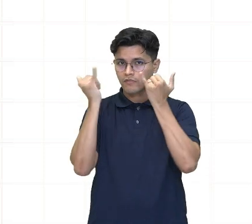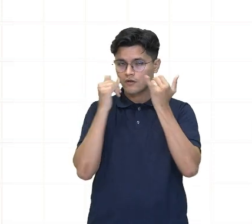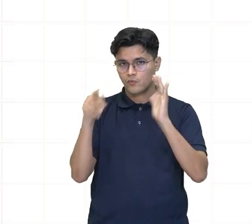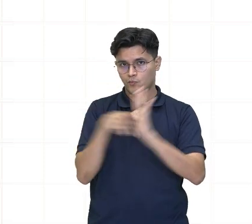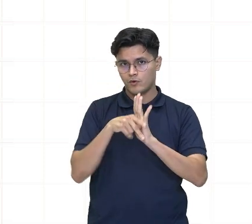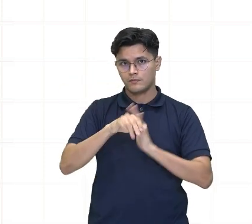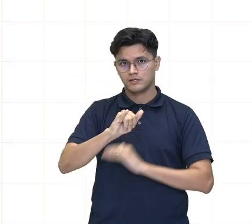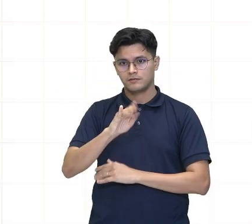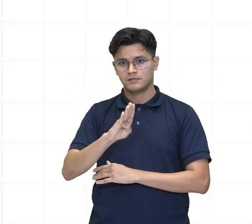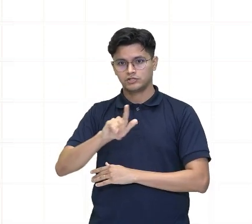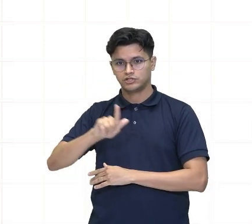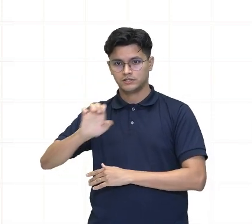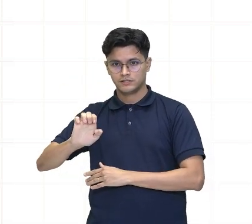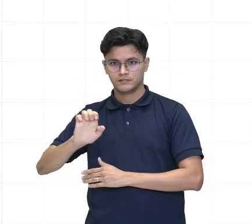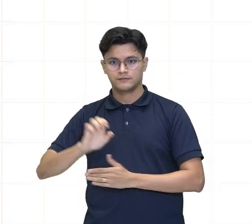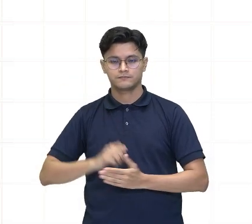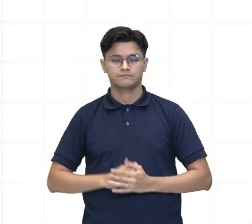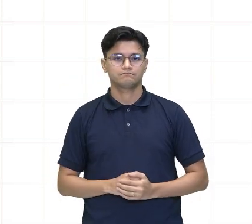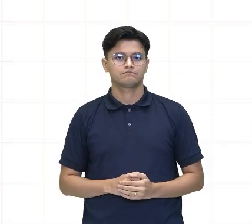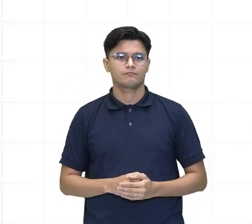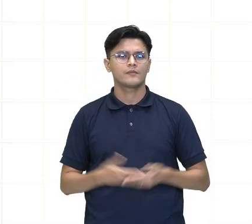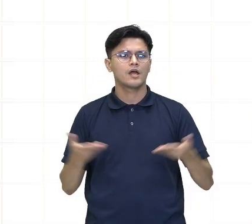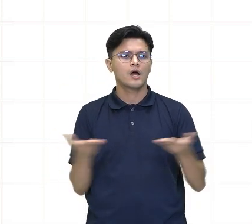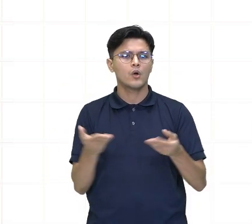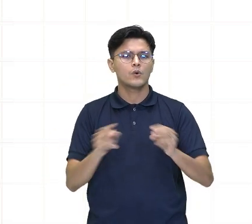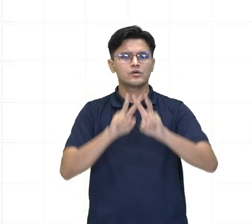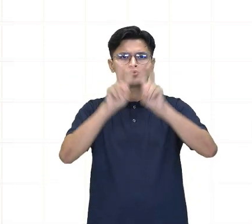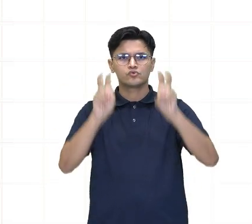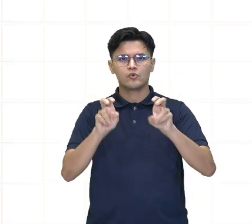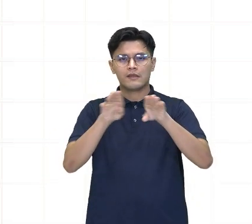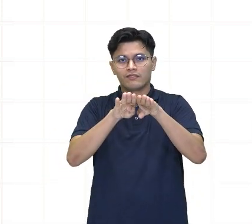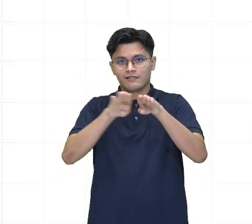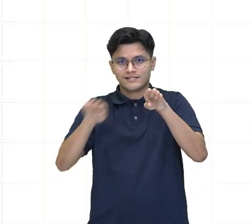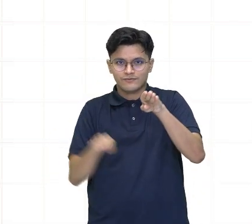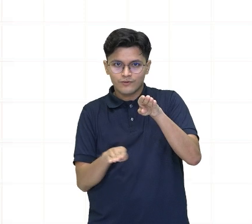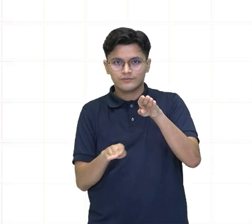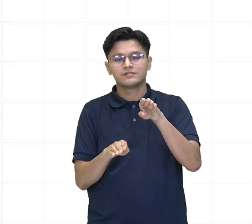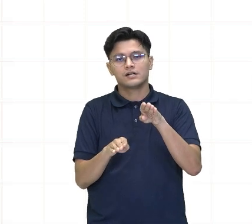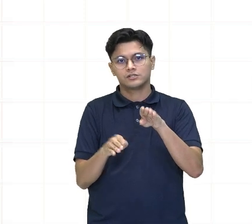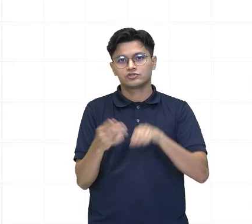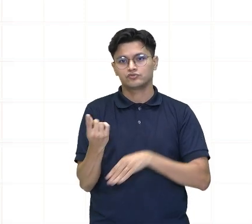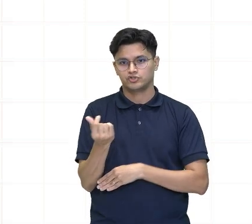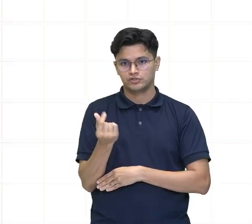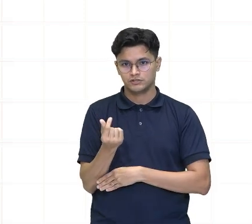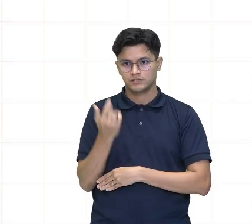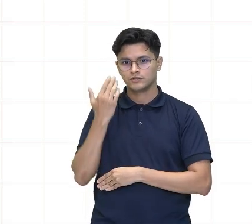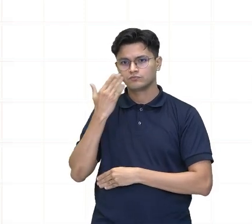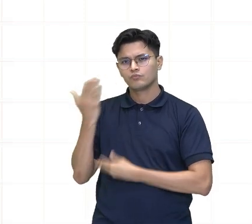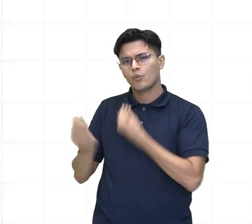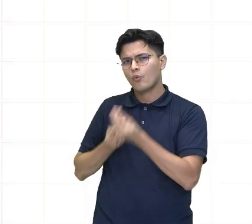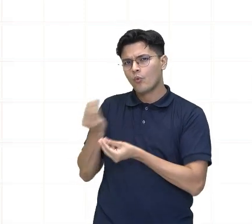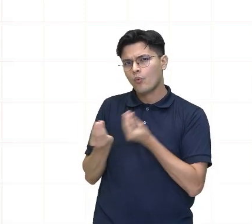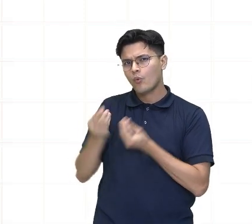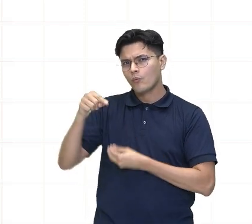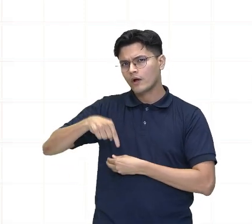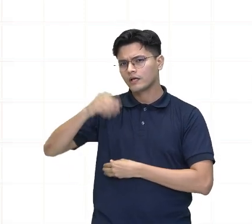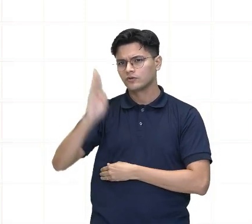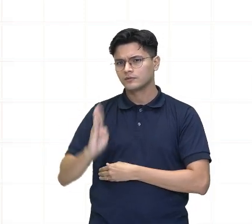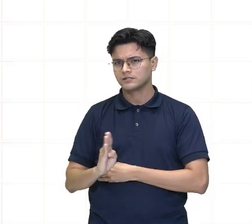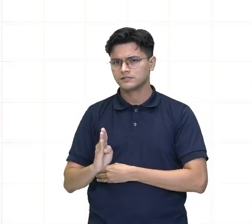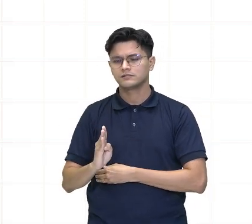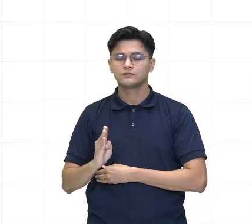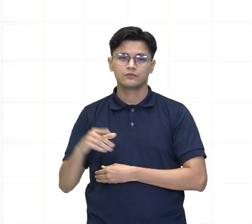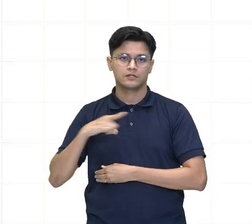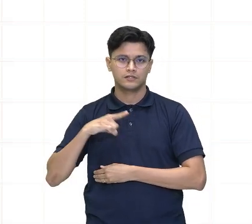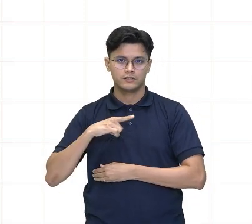de renda, né? Como é que está essa distribuição de renda no nosso país, né? Aí nós temos os dados de 2015, eu tenho